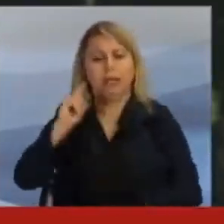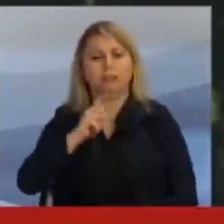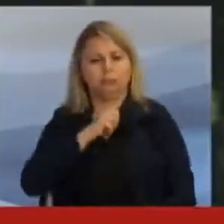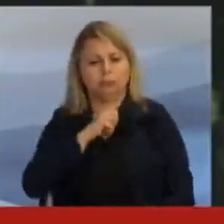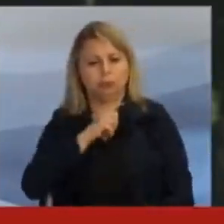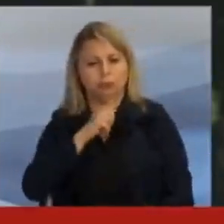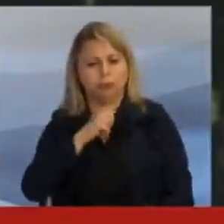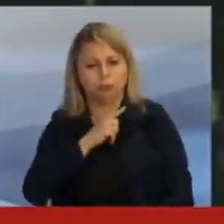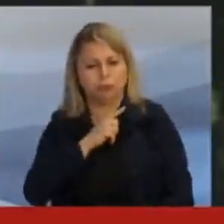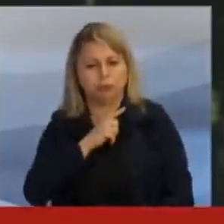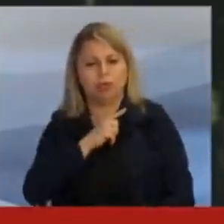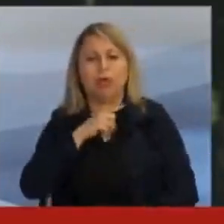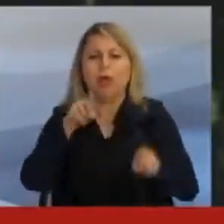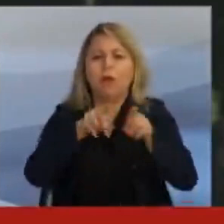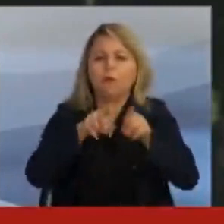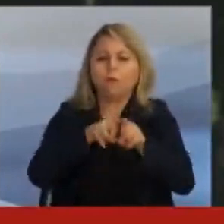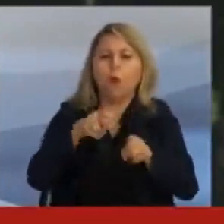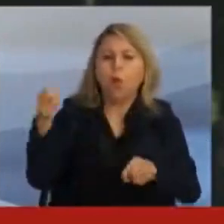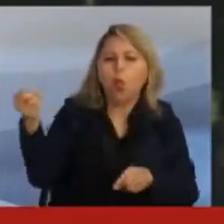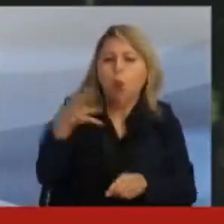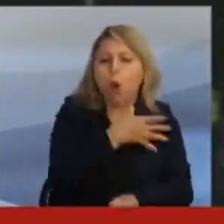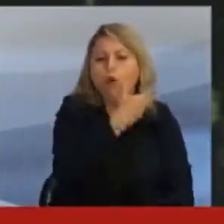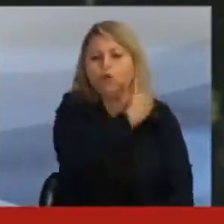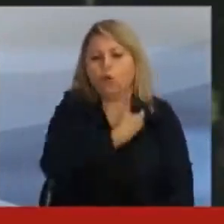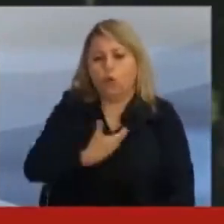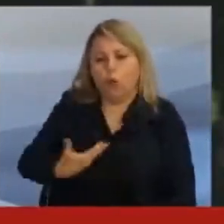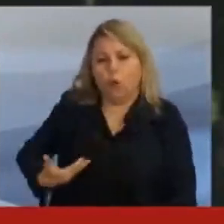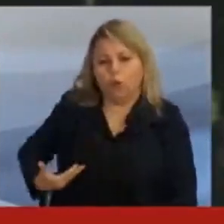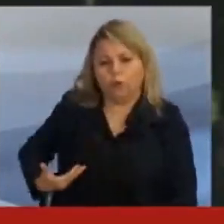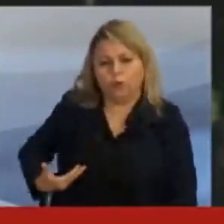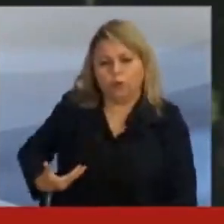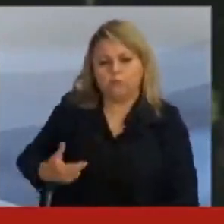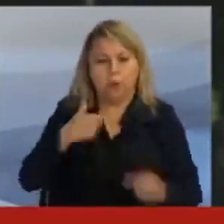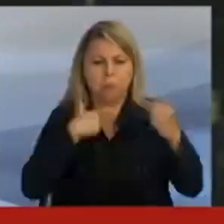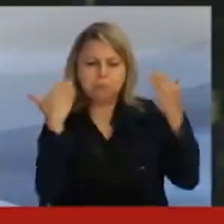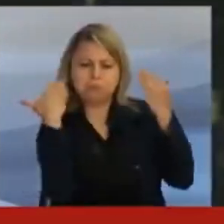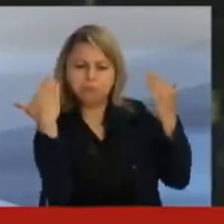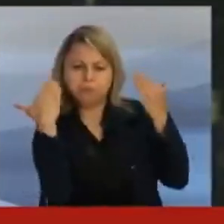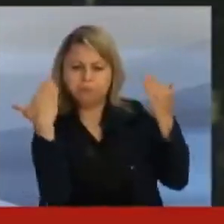pairava sobre o novo governo o menor desconfiança